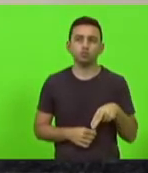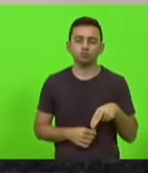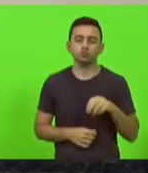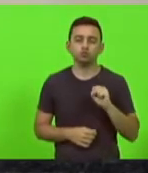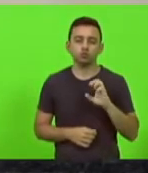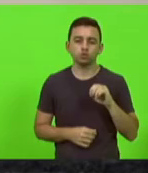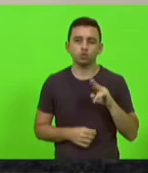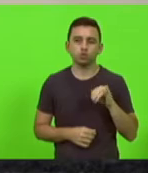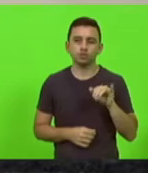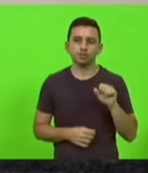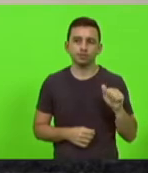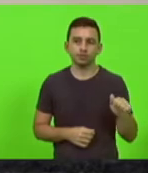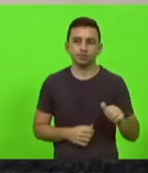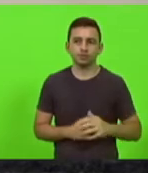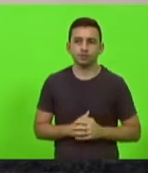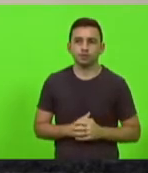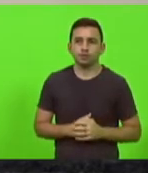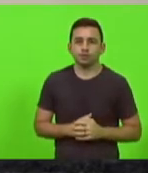Souza.